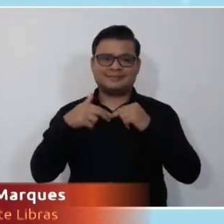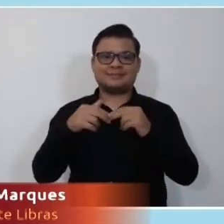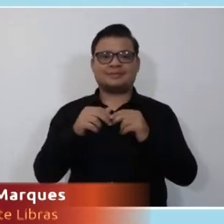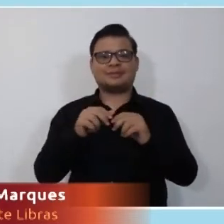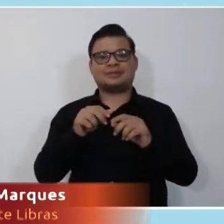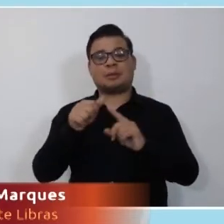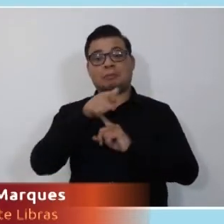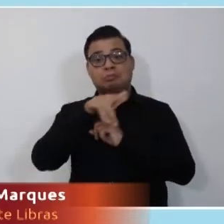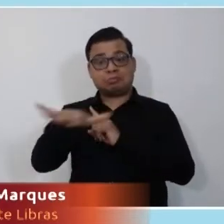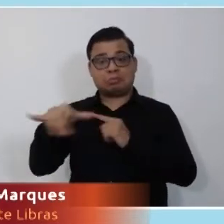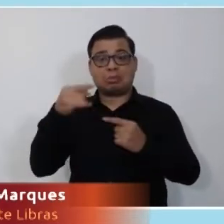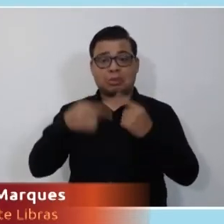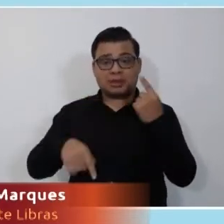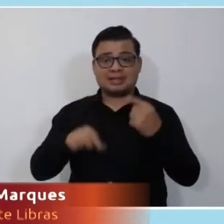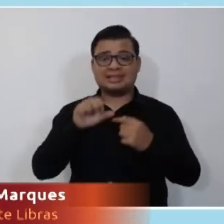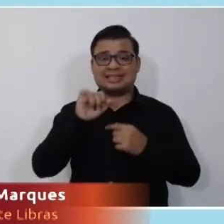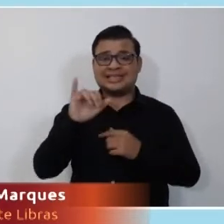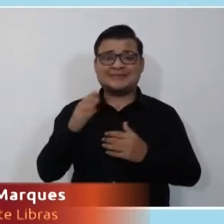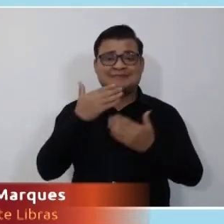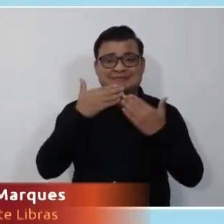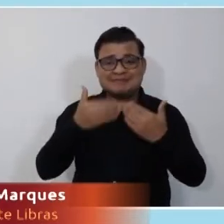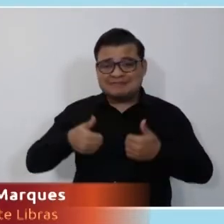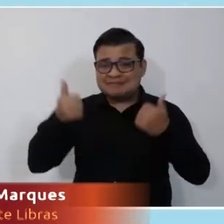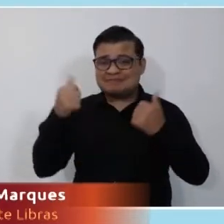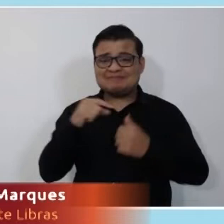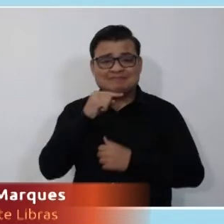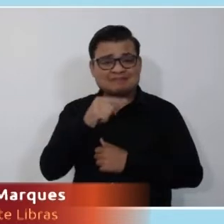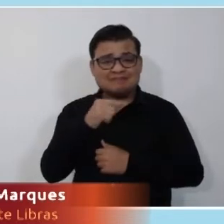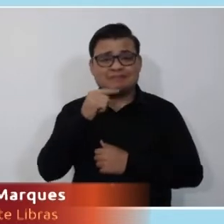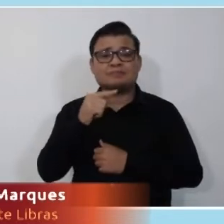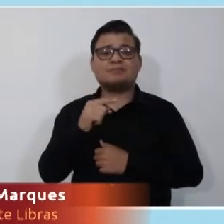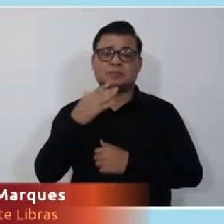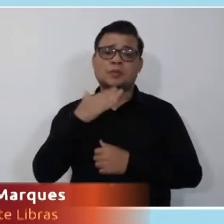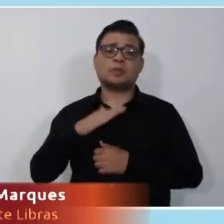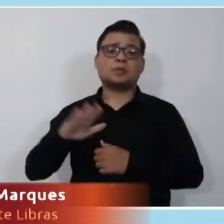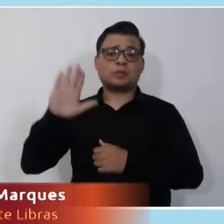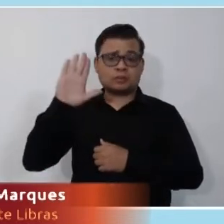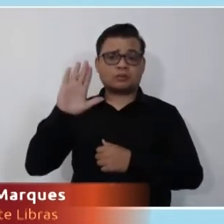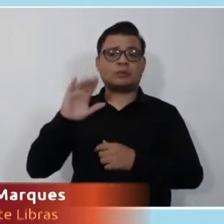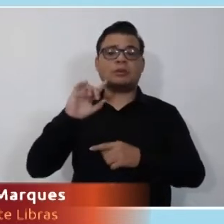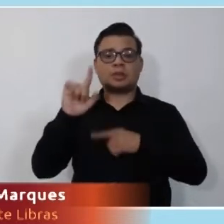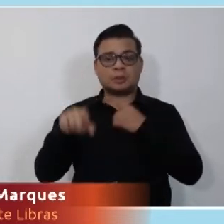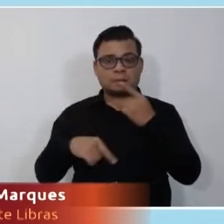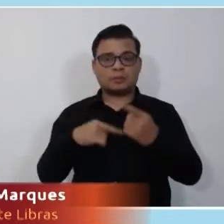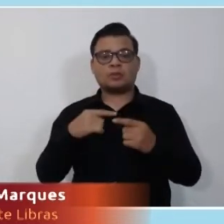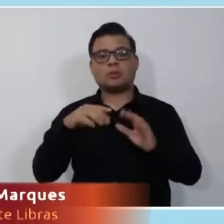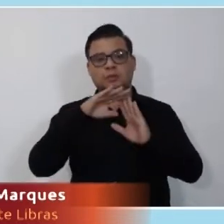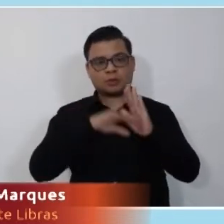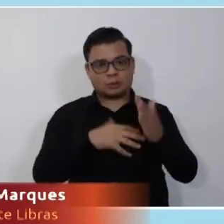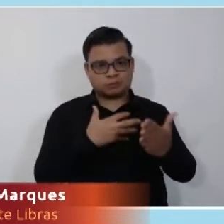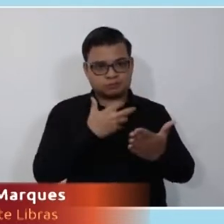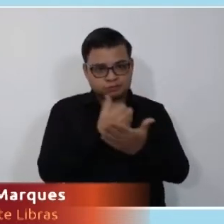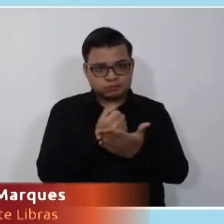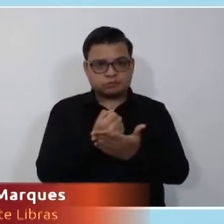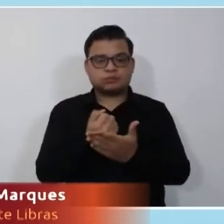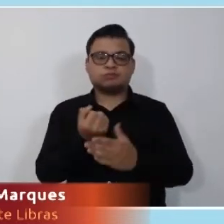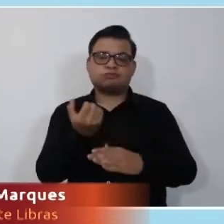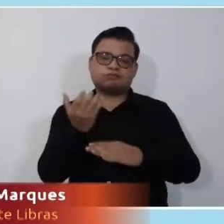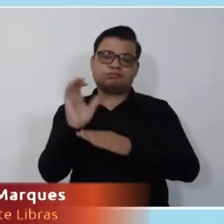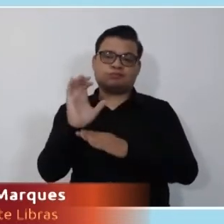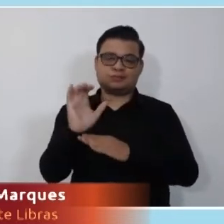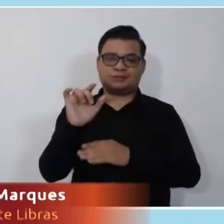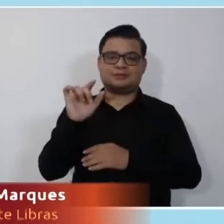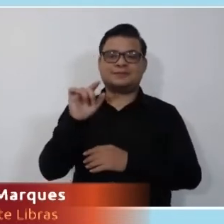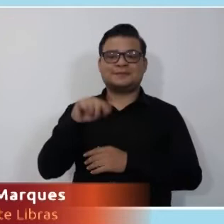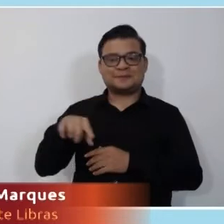conseguir melhorar a transmissão, a gente promete que vai subir o programa depois e, claro, novamente pedimos